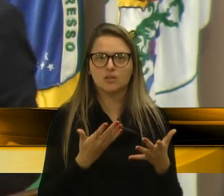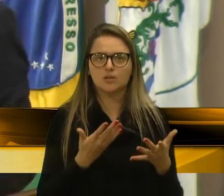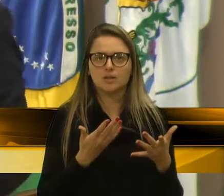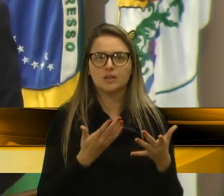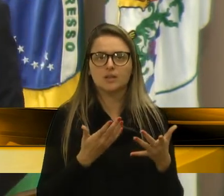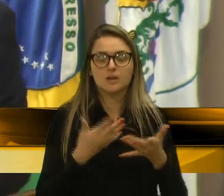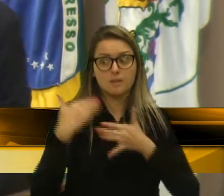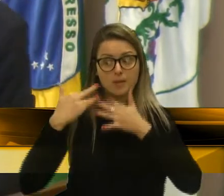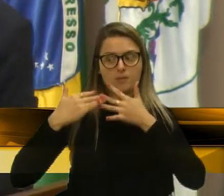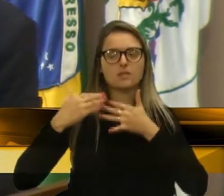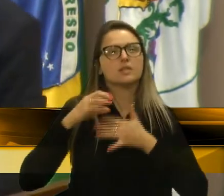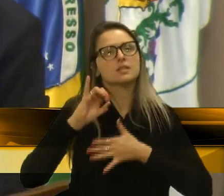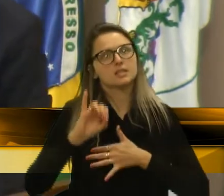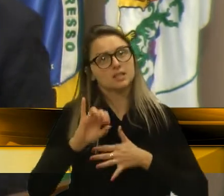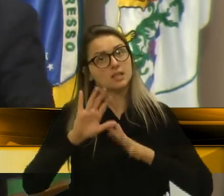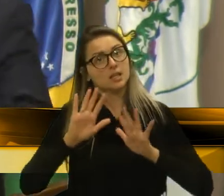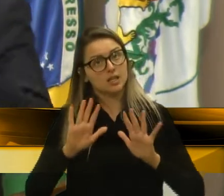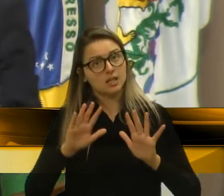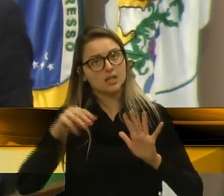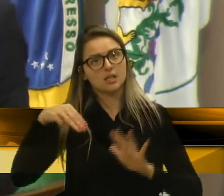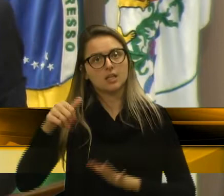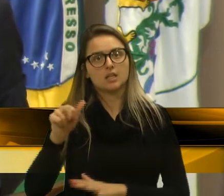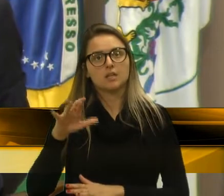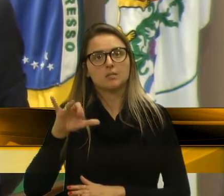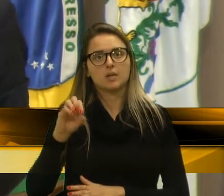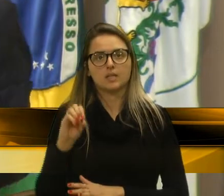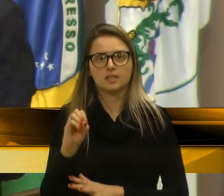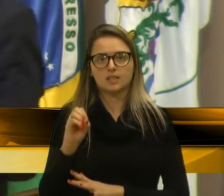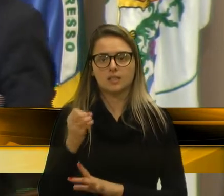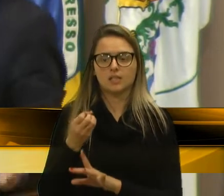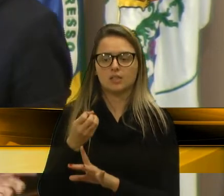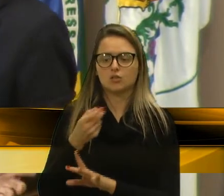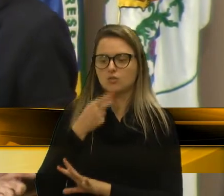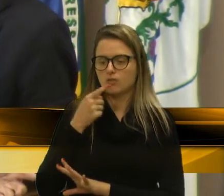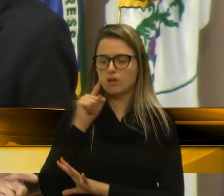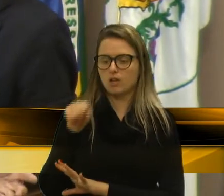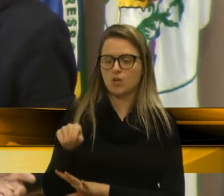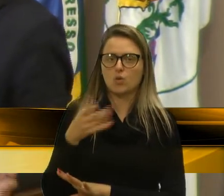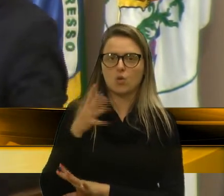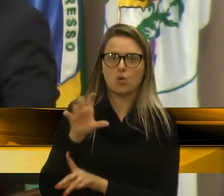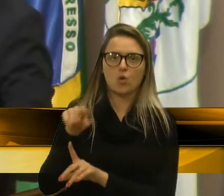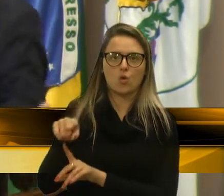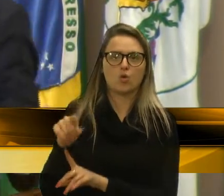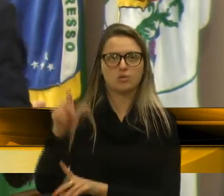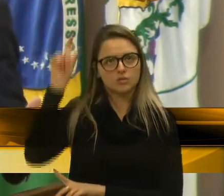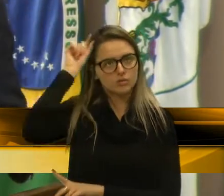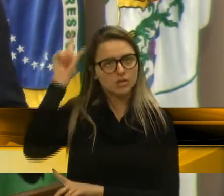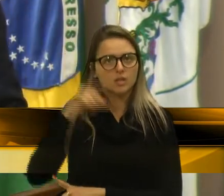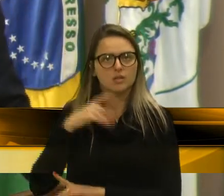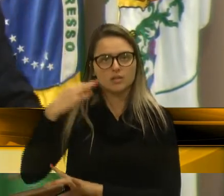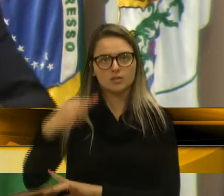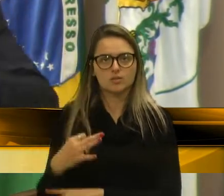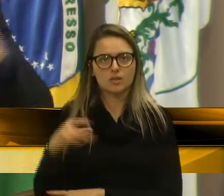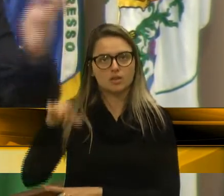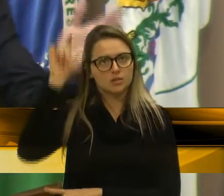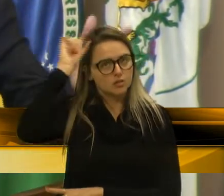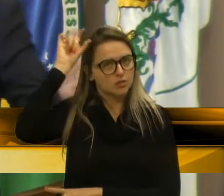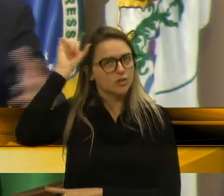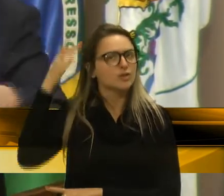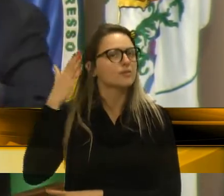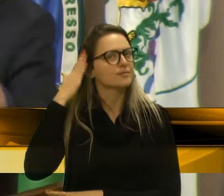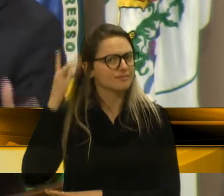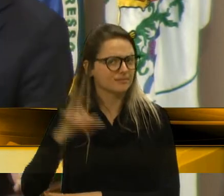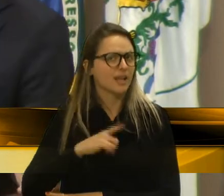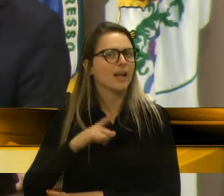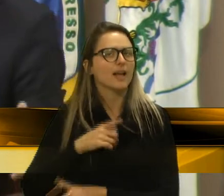ele se excedeu com o vereador Chico Guerra, existe lei para isso. Tenho certeza que o vereador Chico Guerra é muito bem amparado de